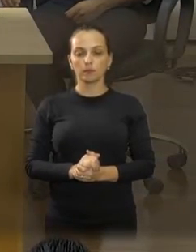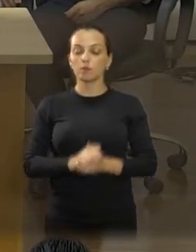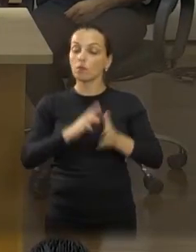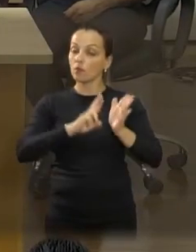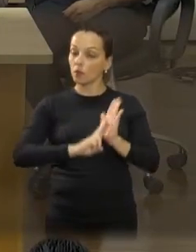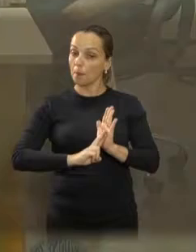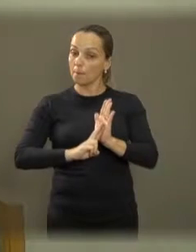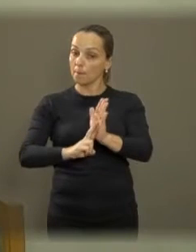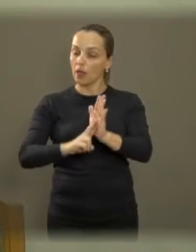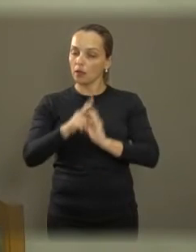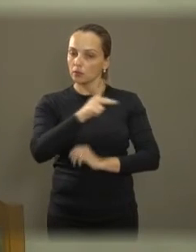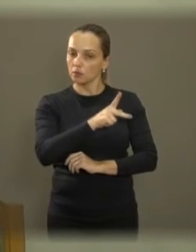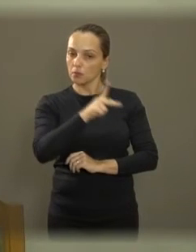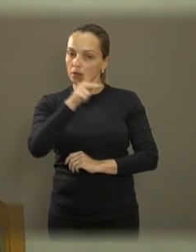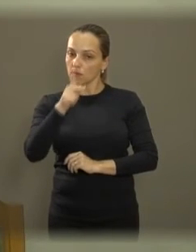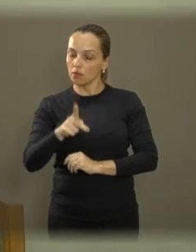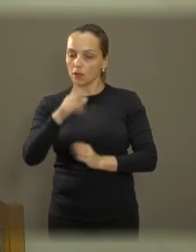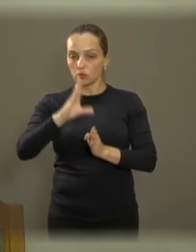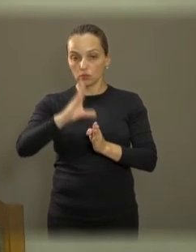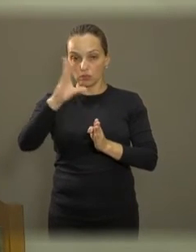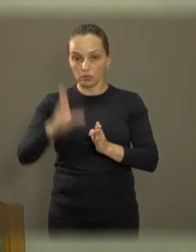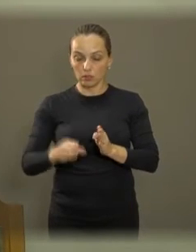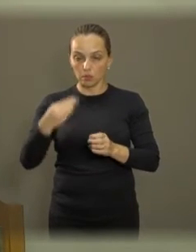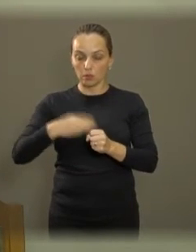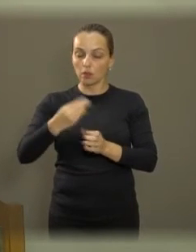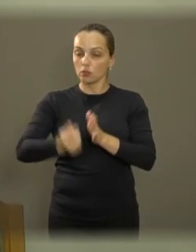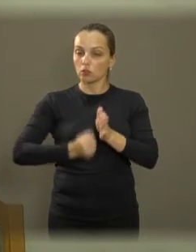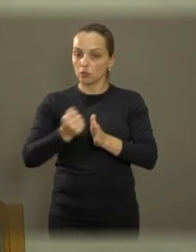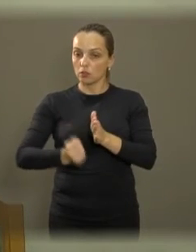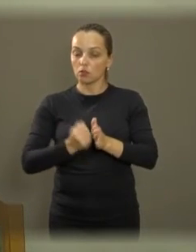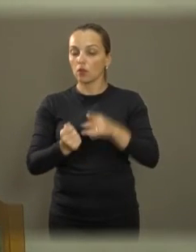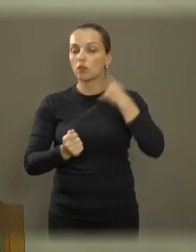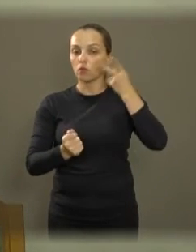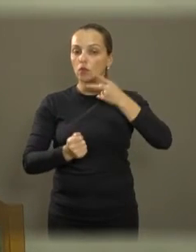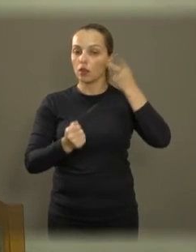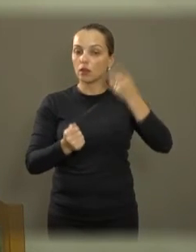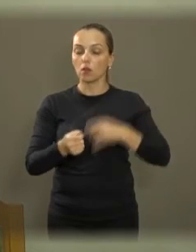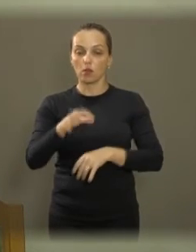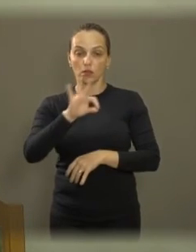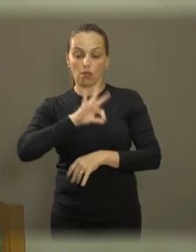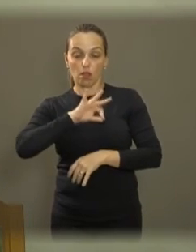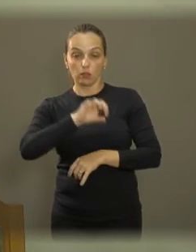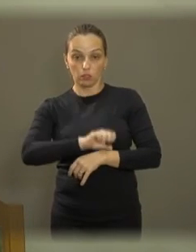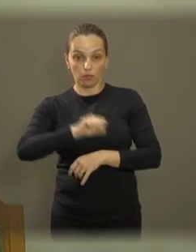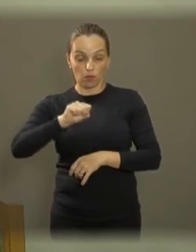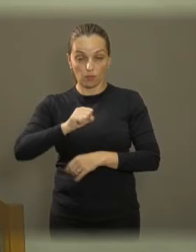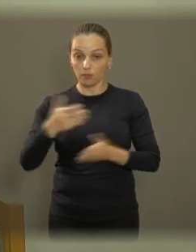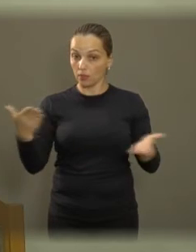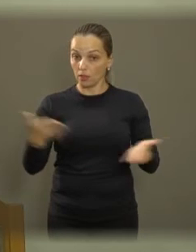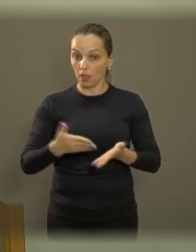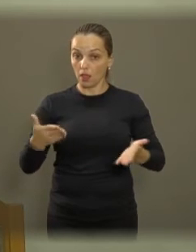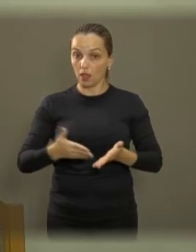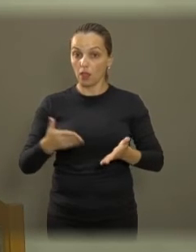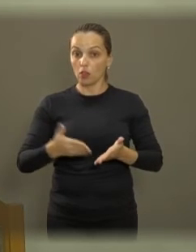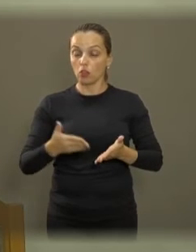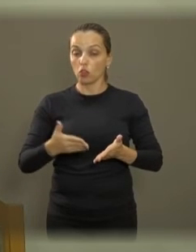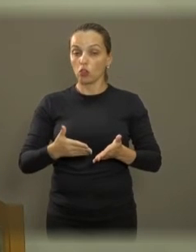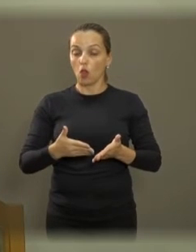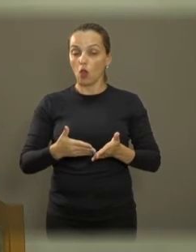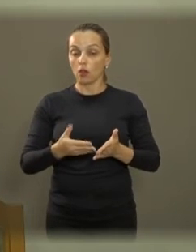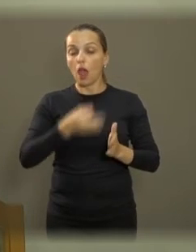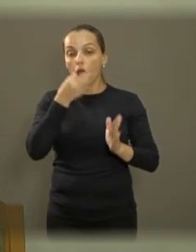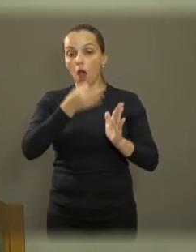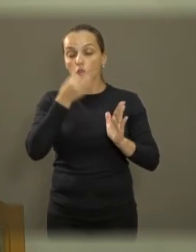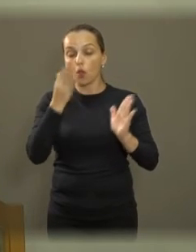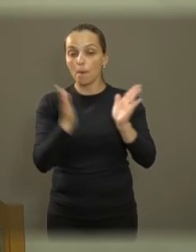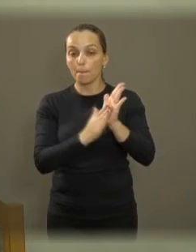Representando o presidente da Câmara Municipal de Araraquara, vereador Tenente Santana, o autor da lei municipal que instituiu o Dia